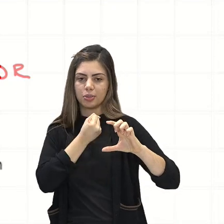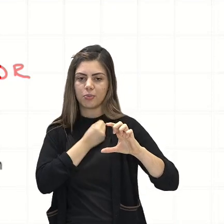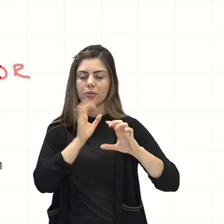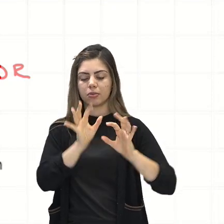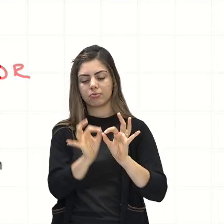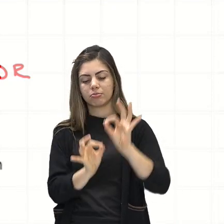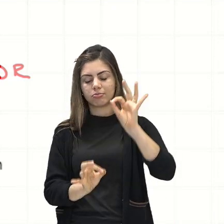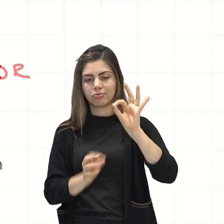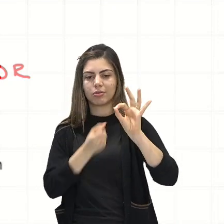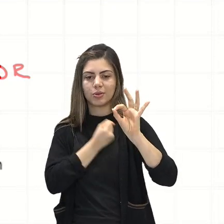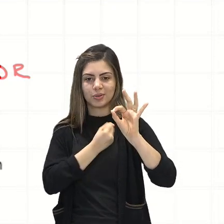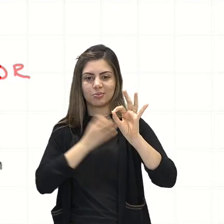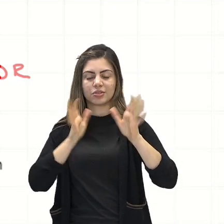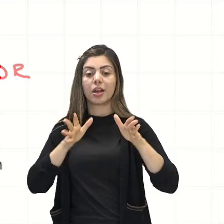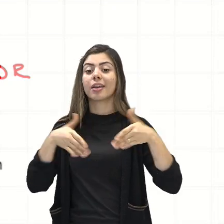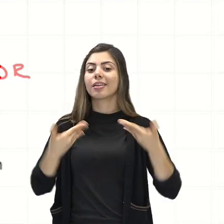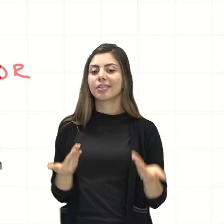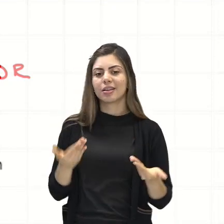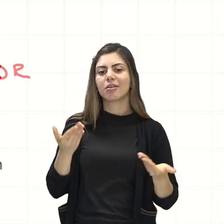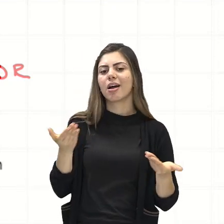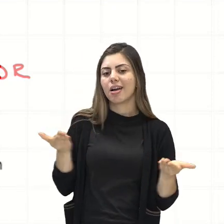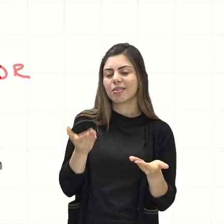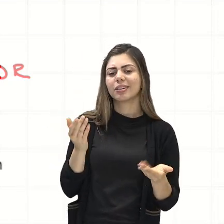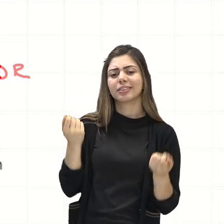nós conseguimos calcular